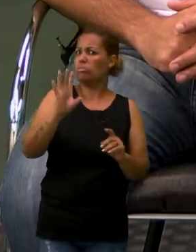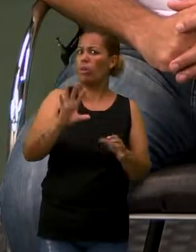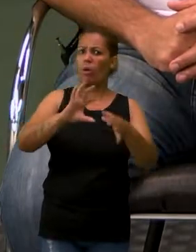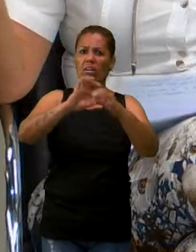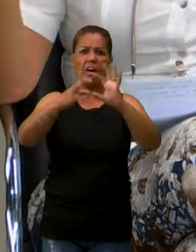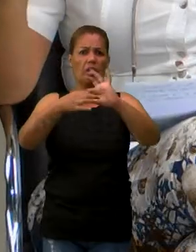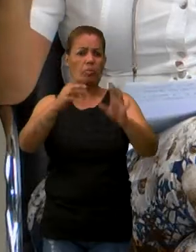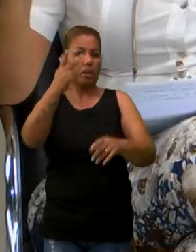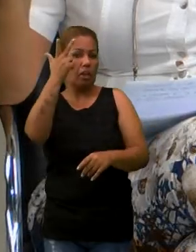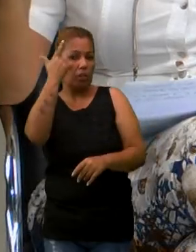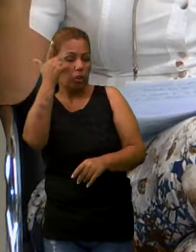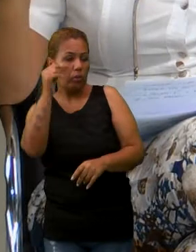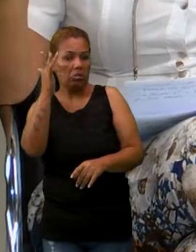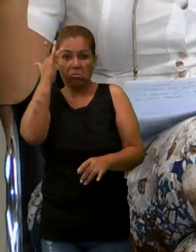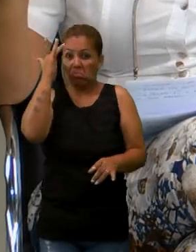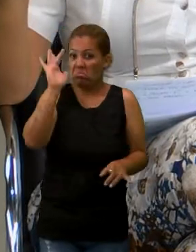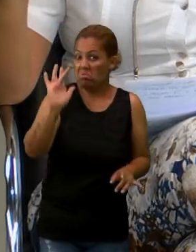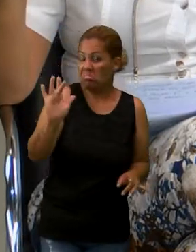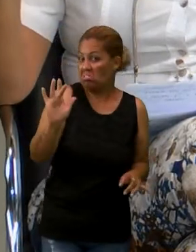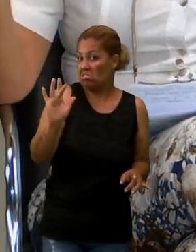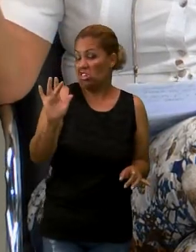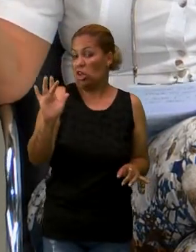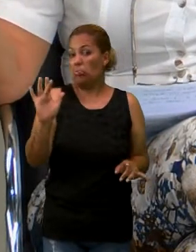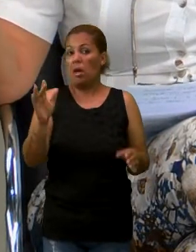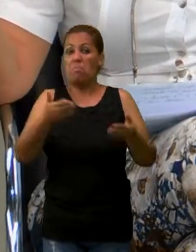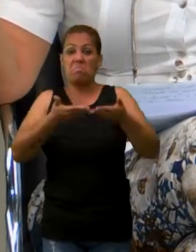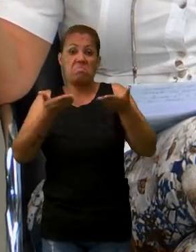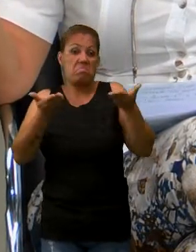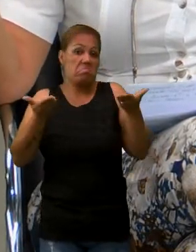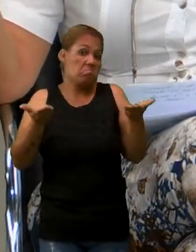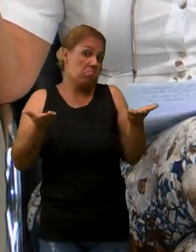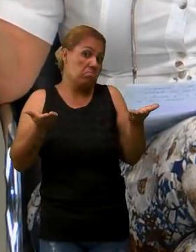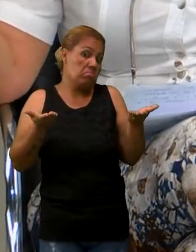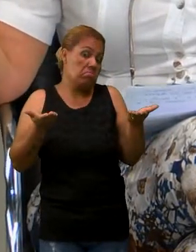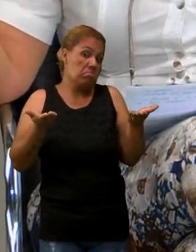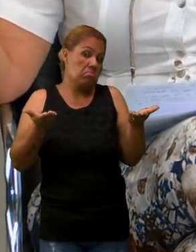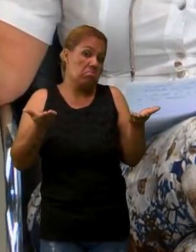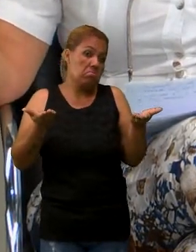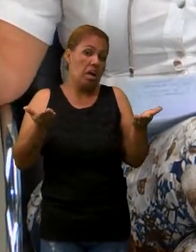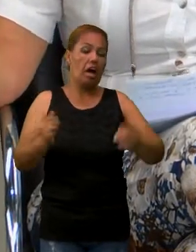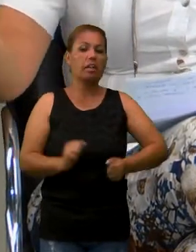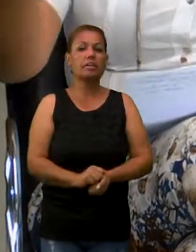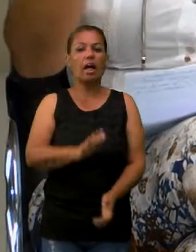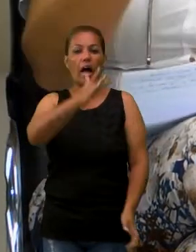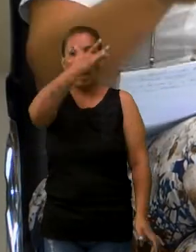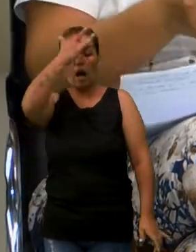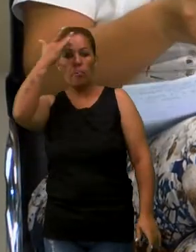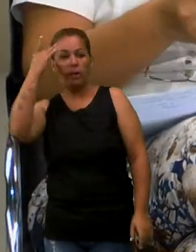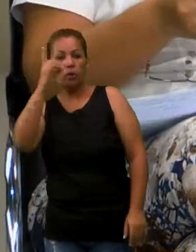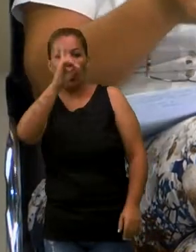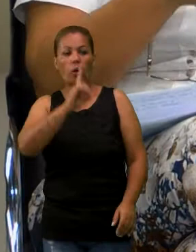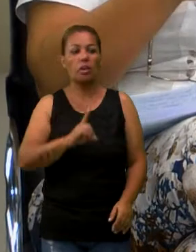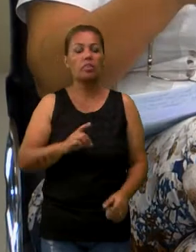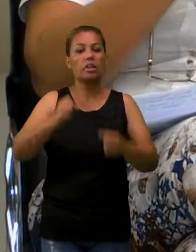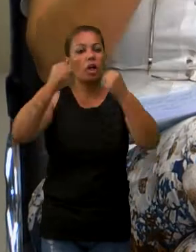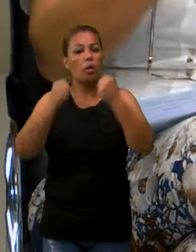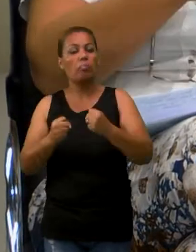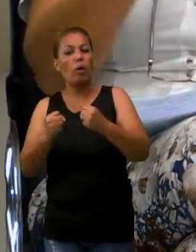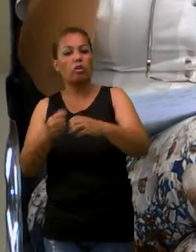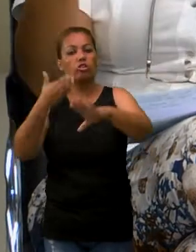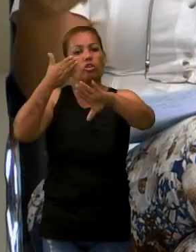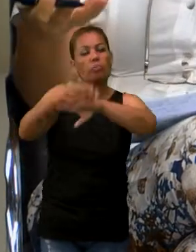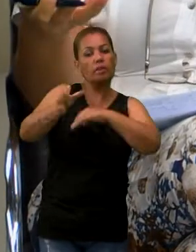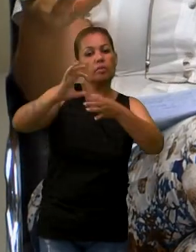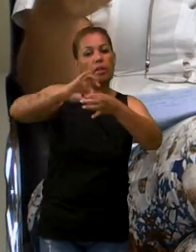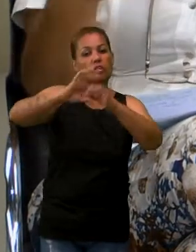então eu não sabia a gente mas assim é é a pessoa com deficiência pode participar de uma de uma olimpíada